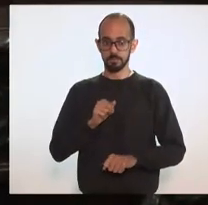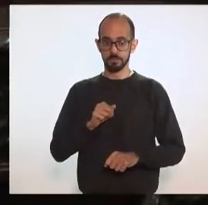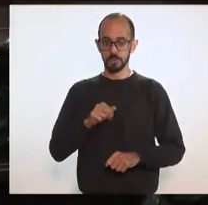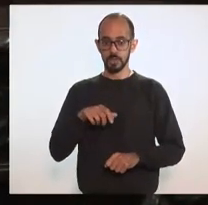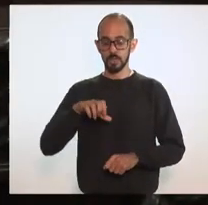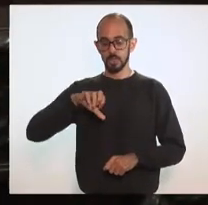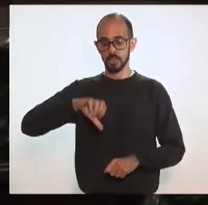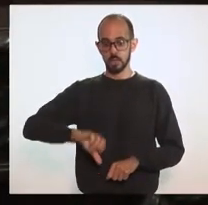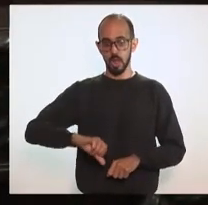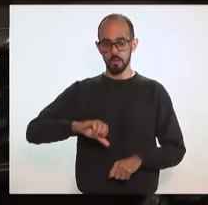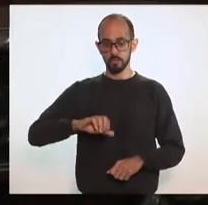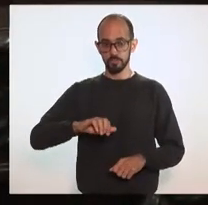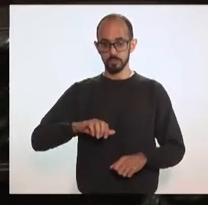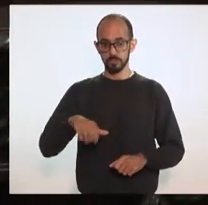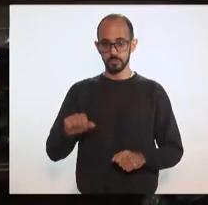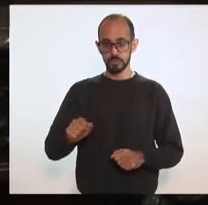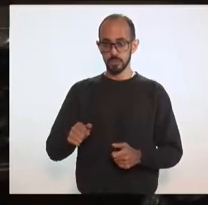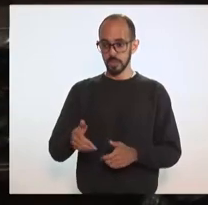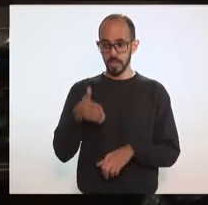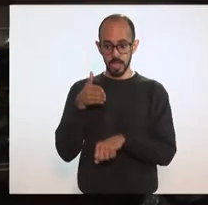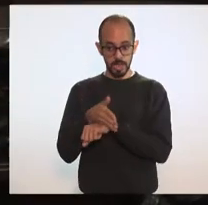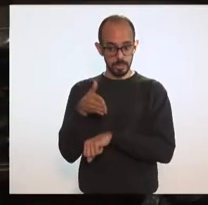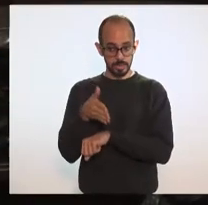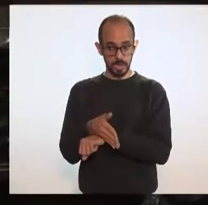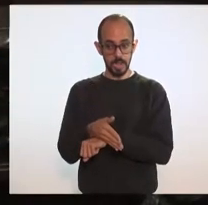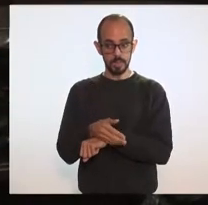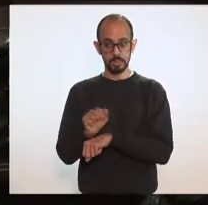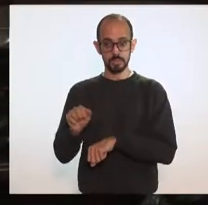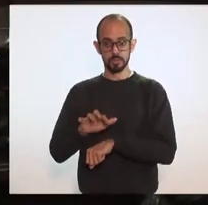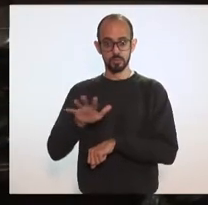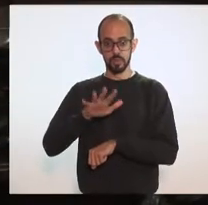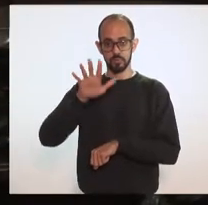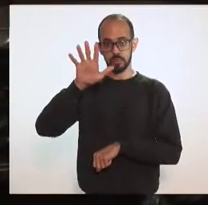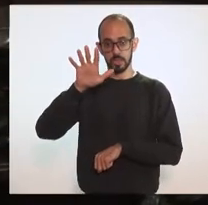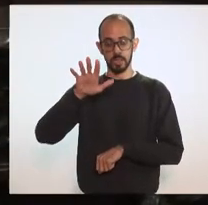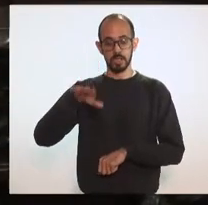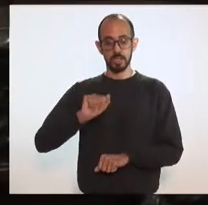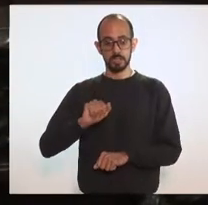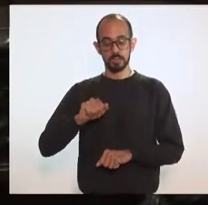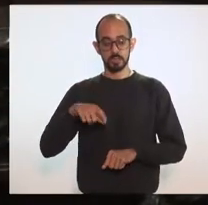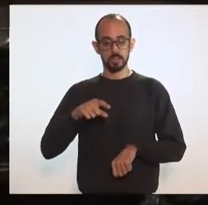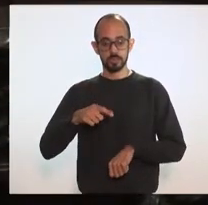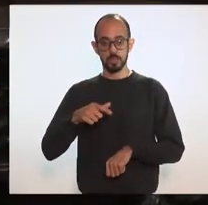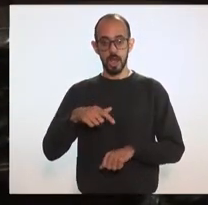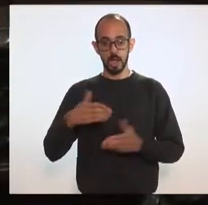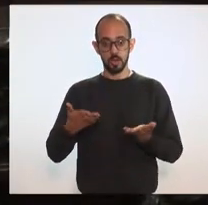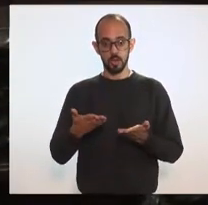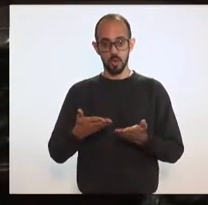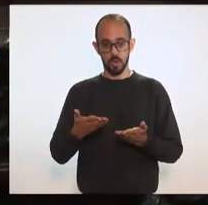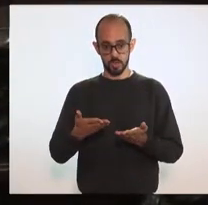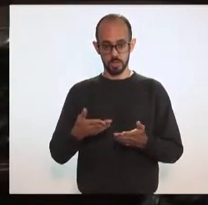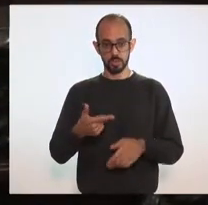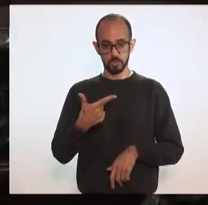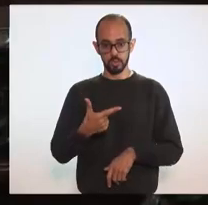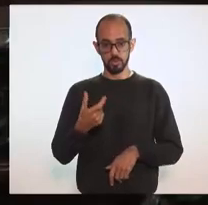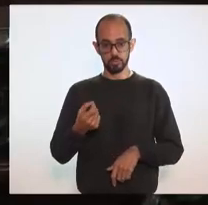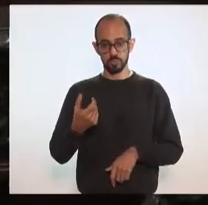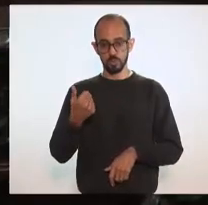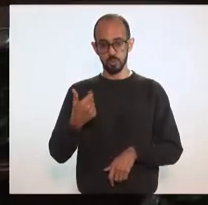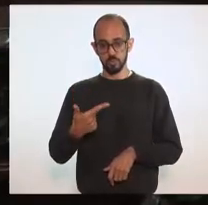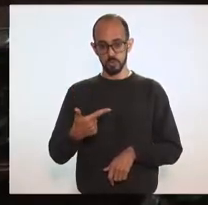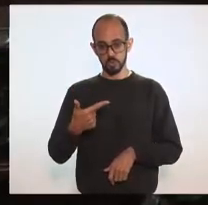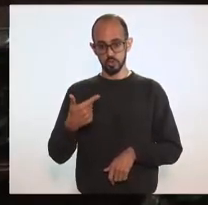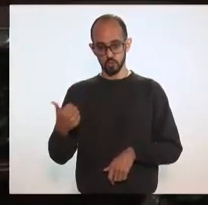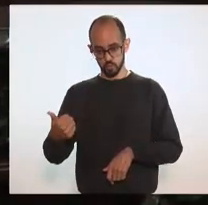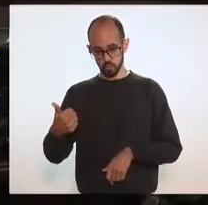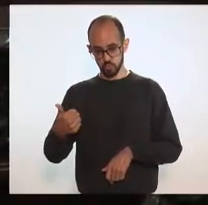chacinas nos dois primeiros meses do anos de 2021 isso é Seríssimo o governador do